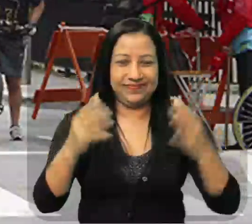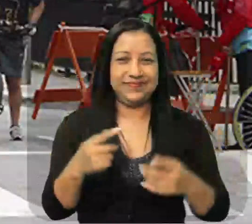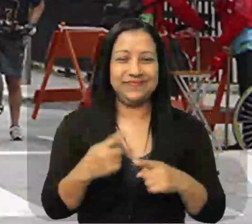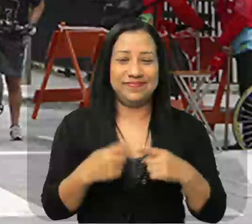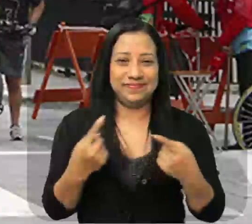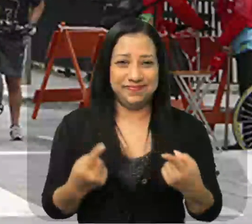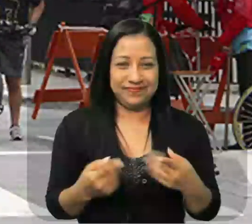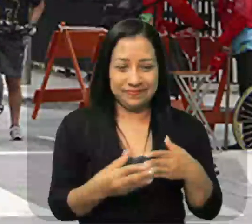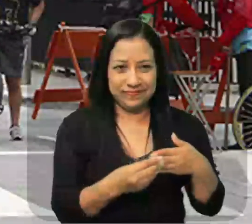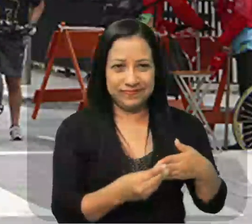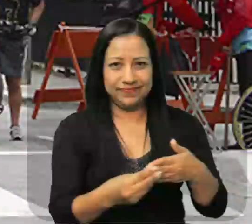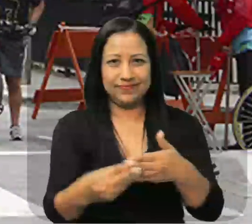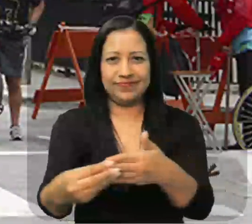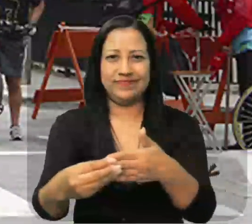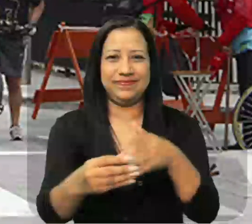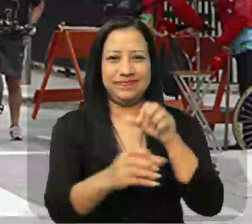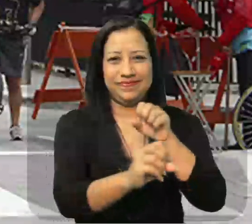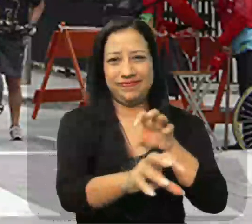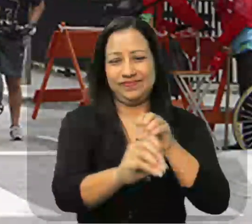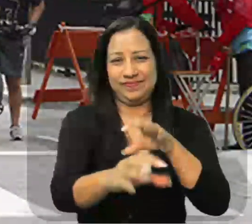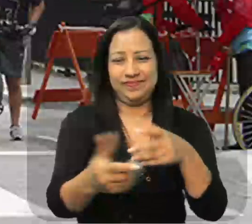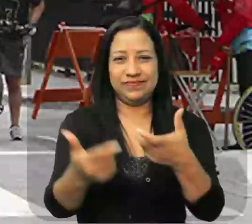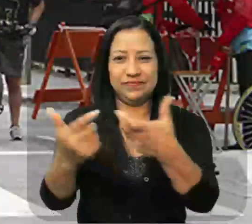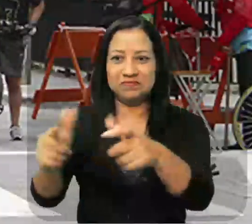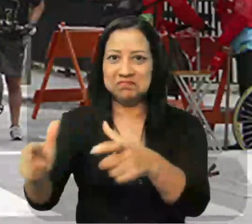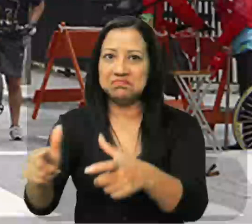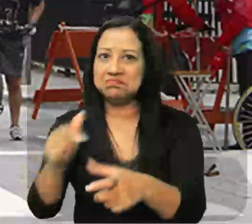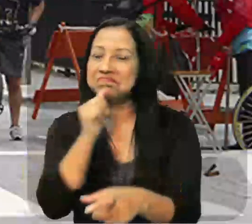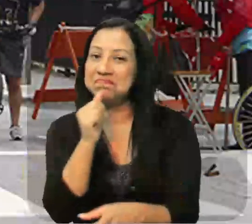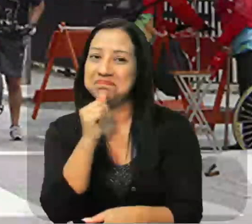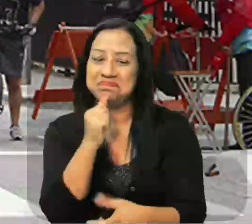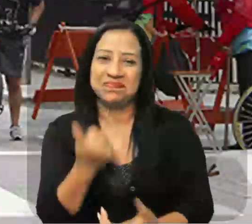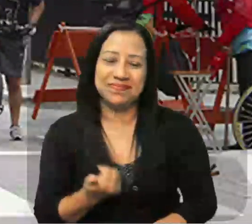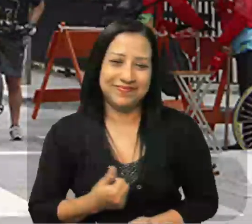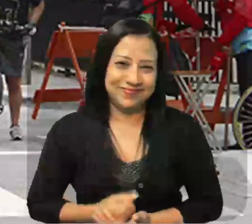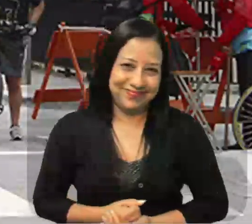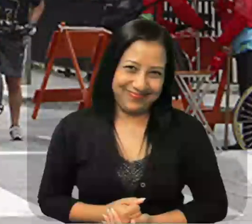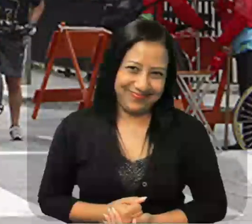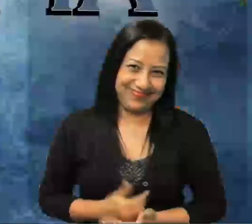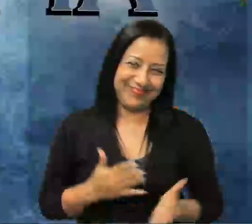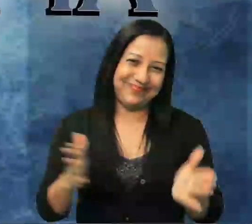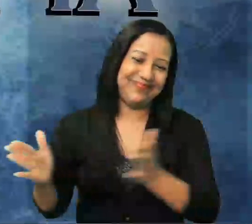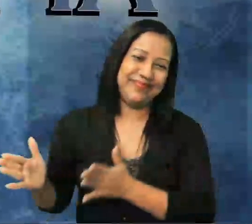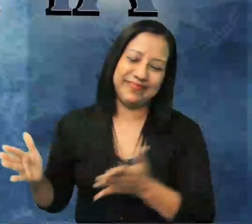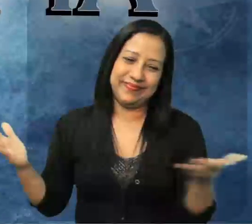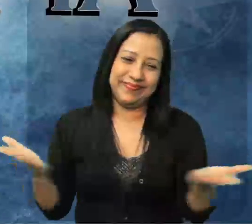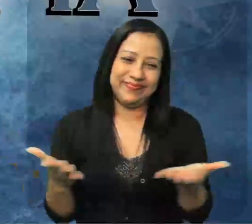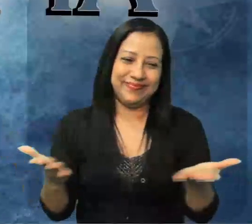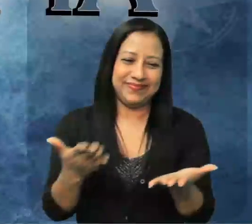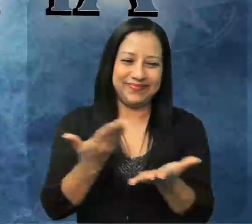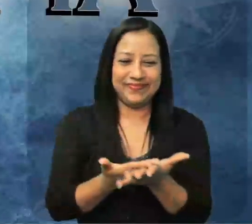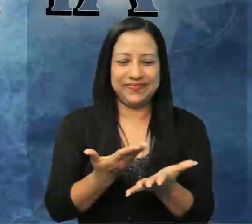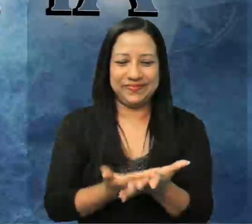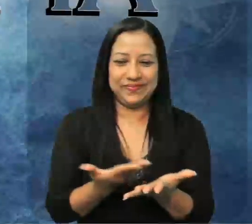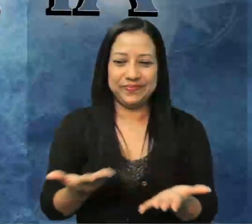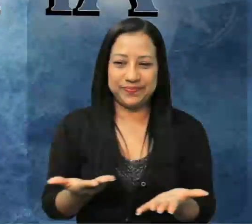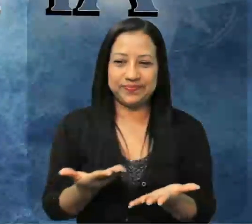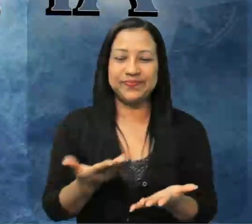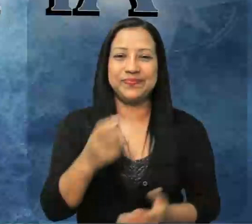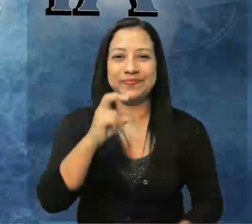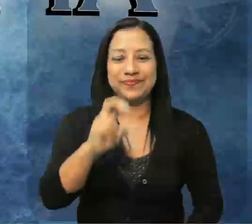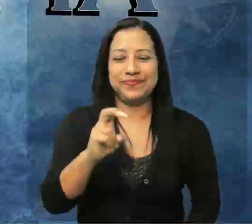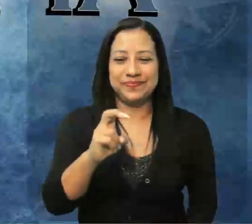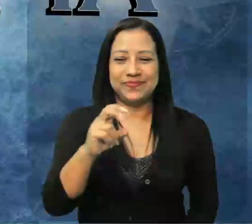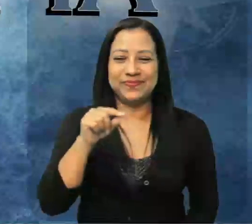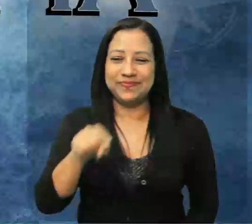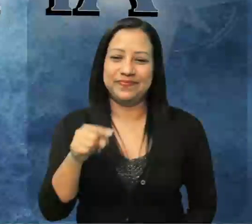para a nossa querida mediação tecnológica, que está levando tanto progresso, tanta educação aonde não tinha. Beleza?